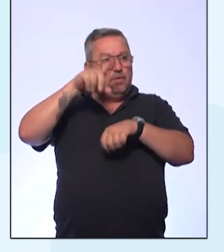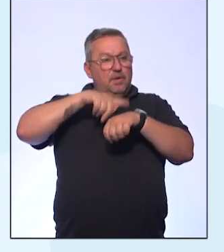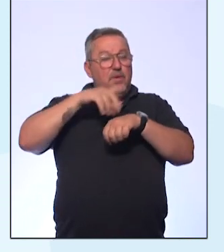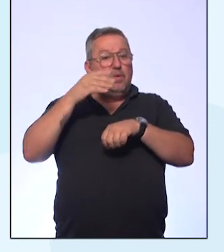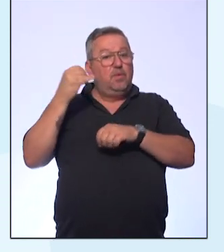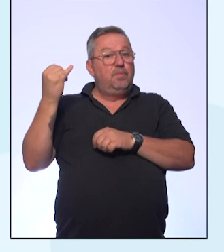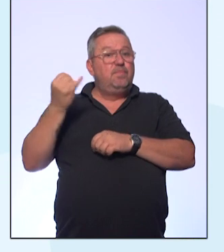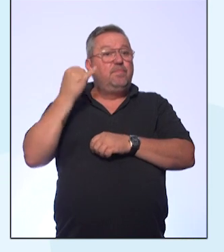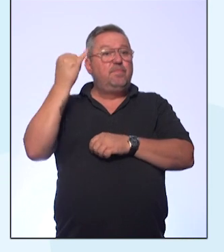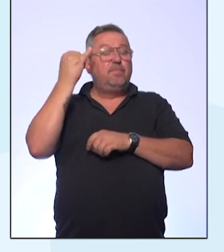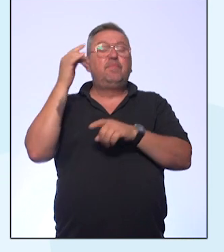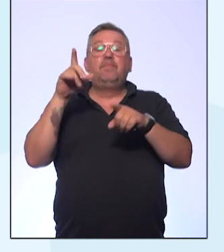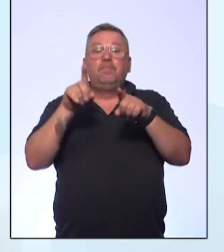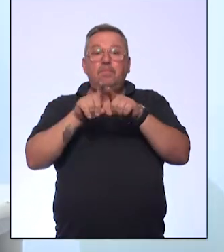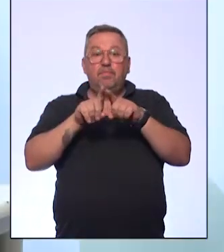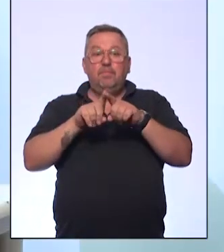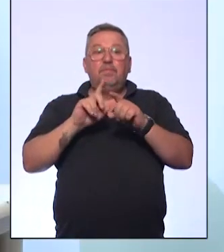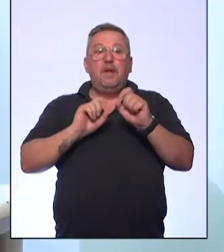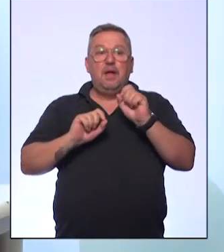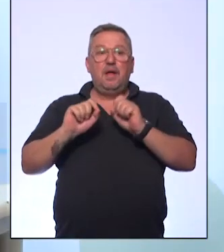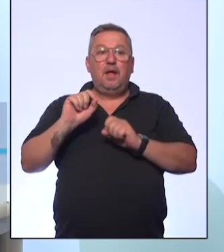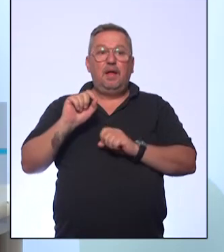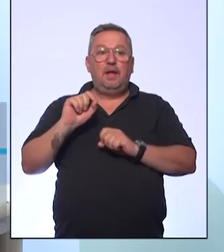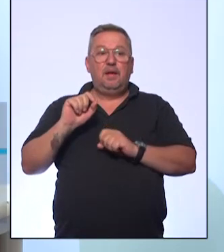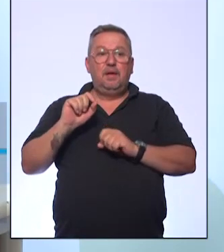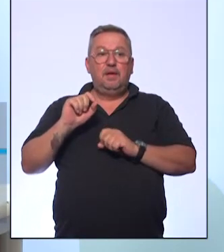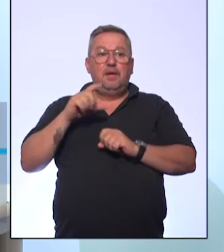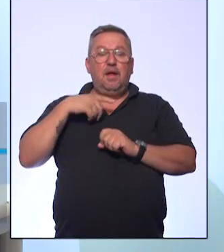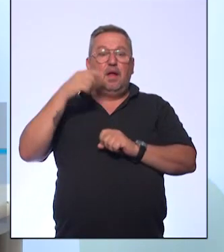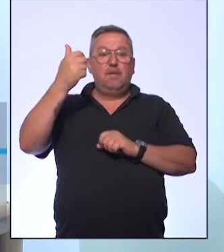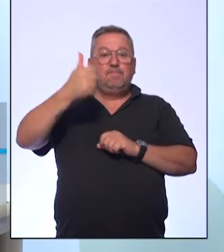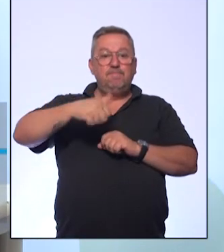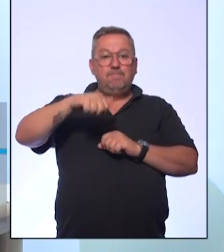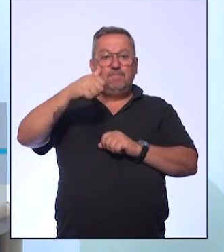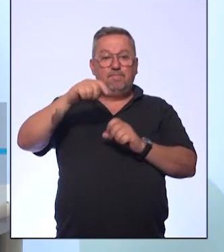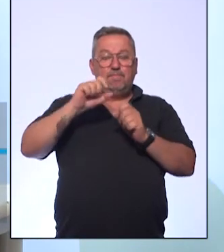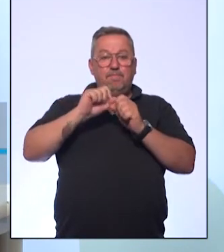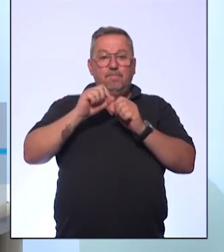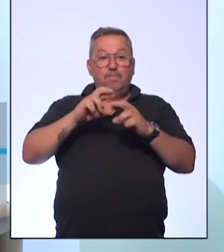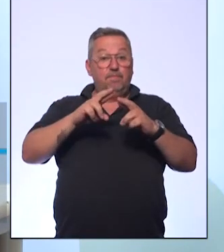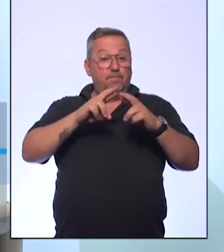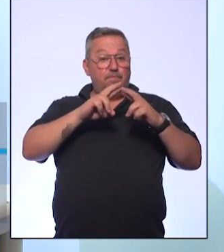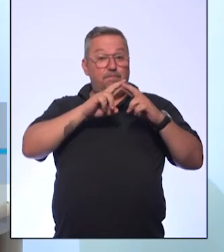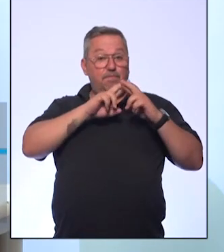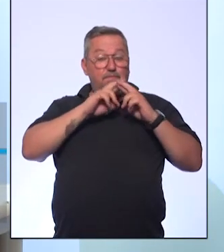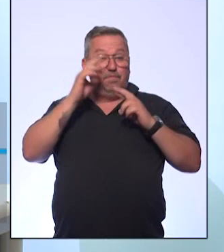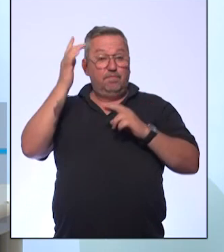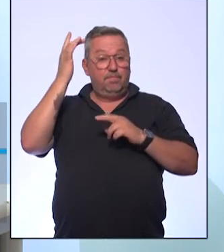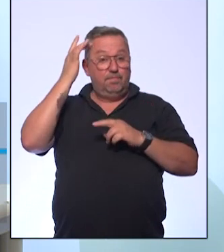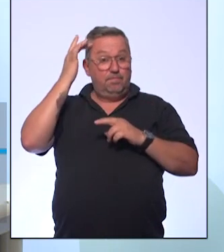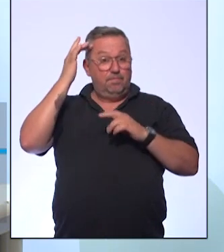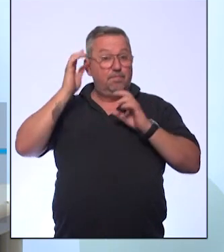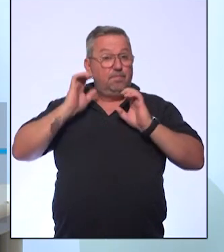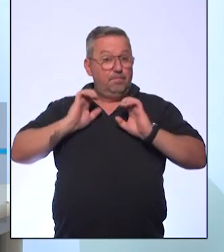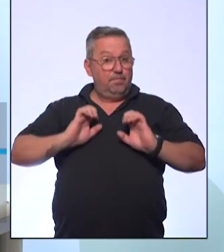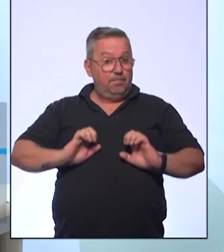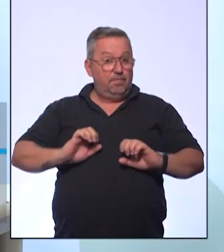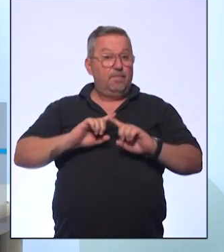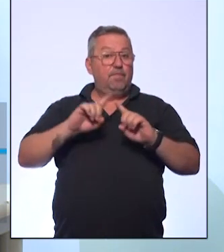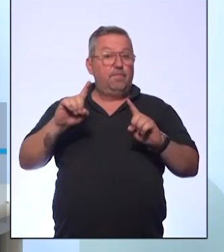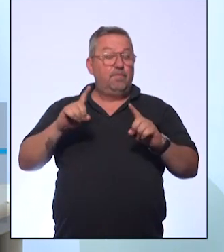muito importante, deve ser essa avaliação feita com responsabilidade, que você coloque a